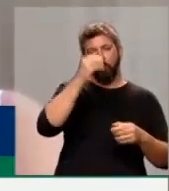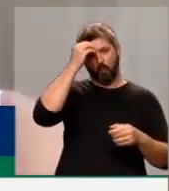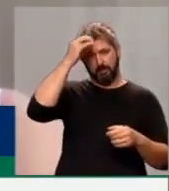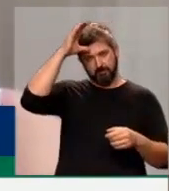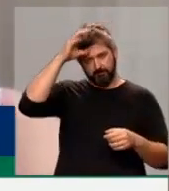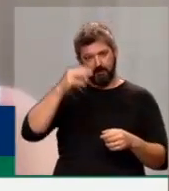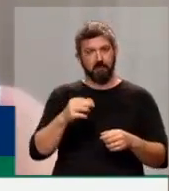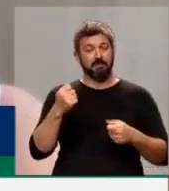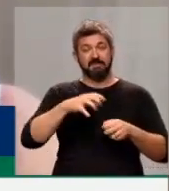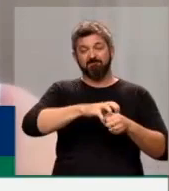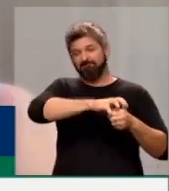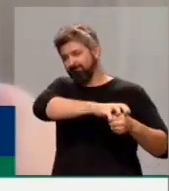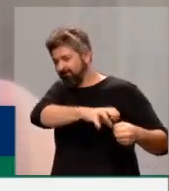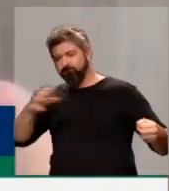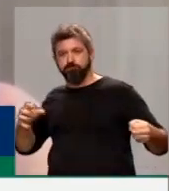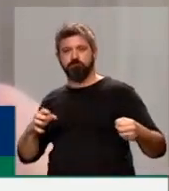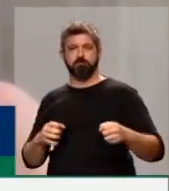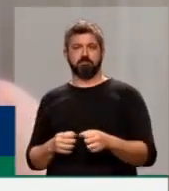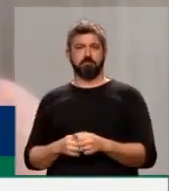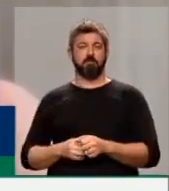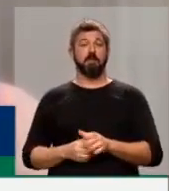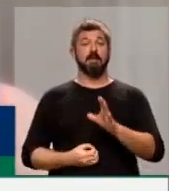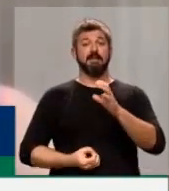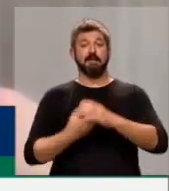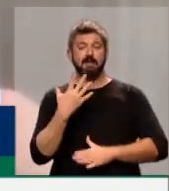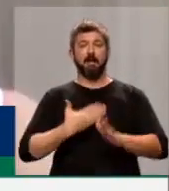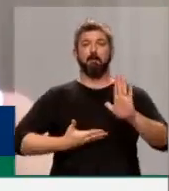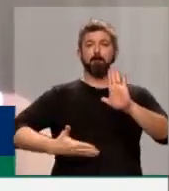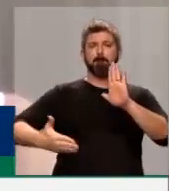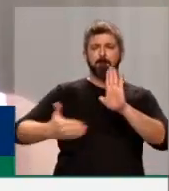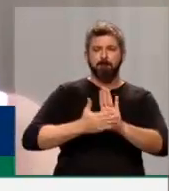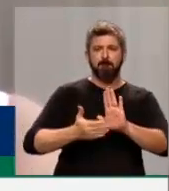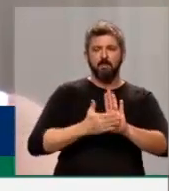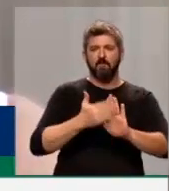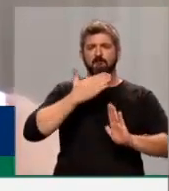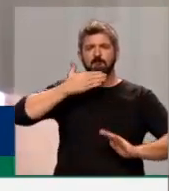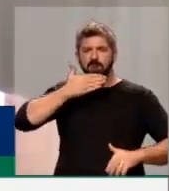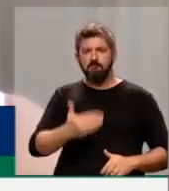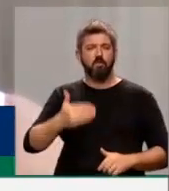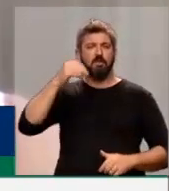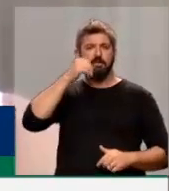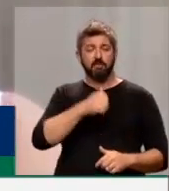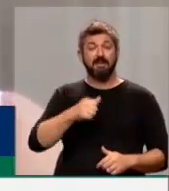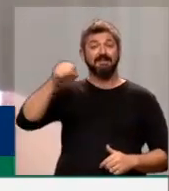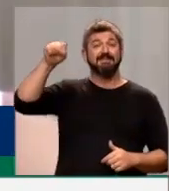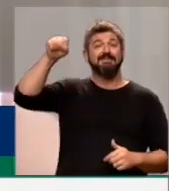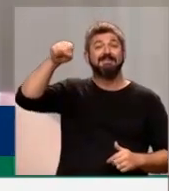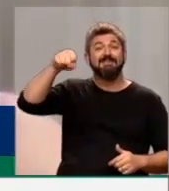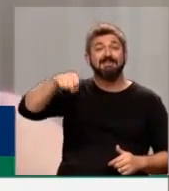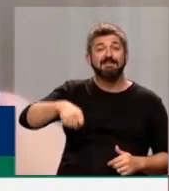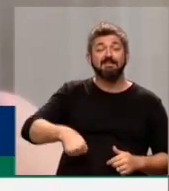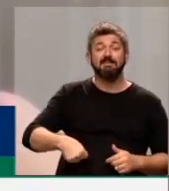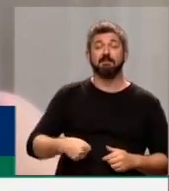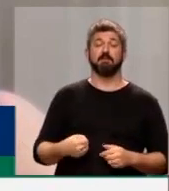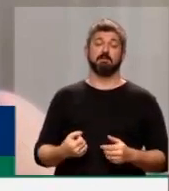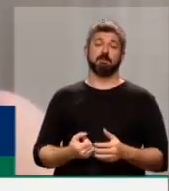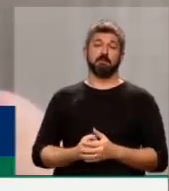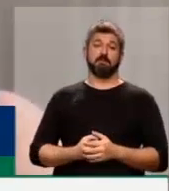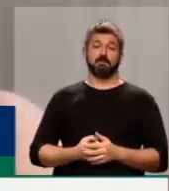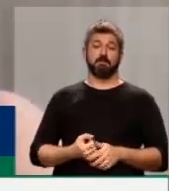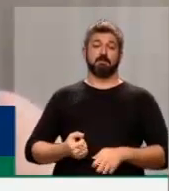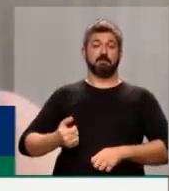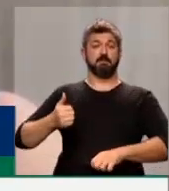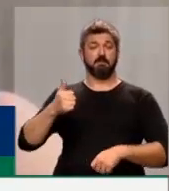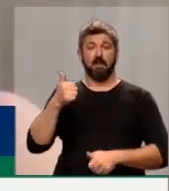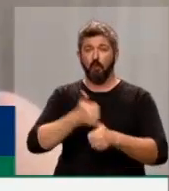a alinhavar propostas para essas mulheres que hoje estão